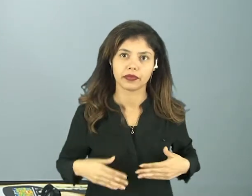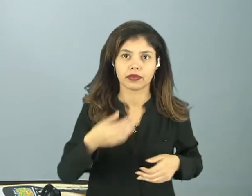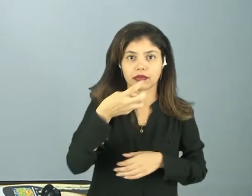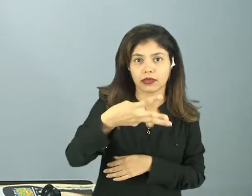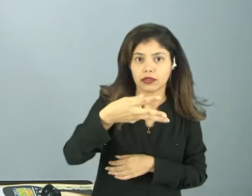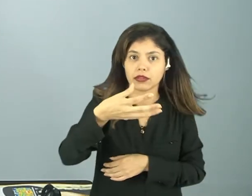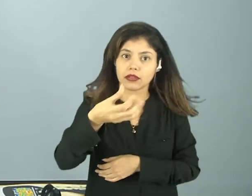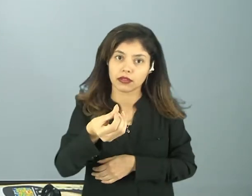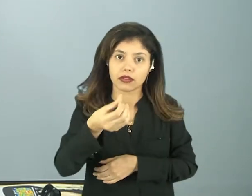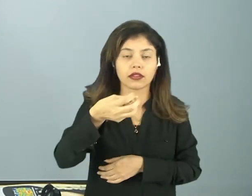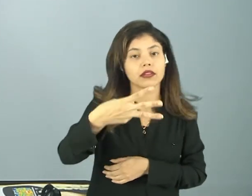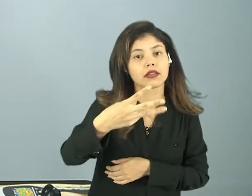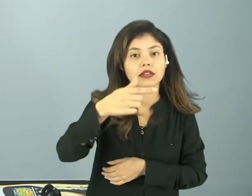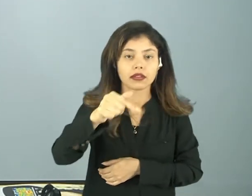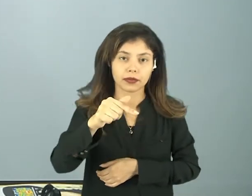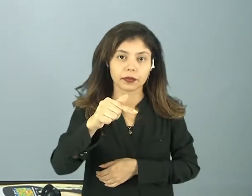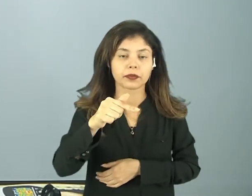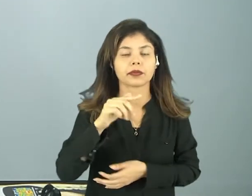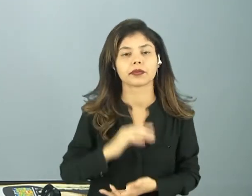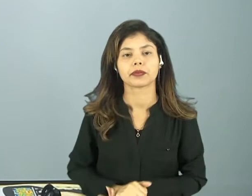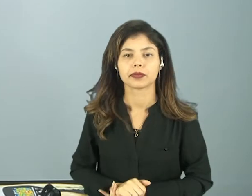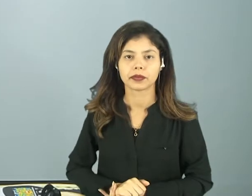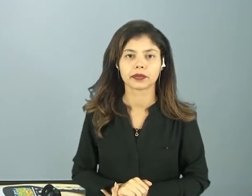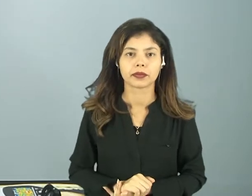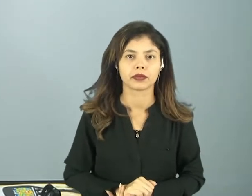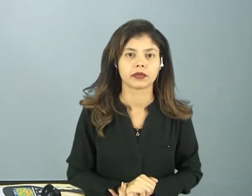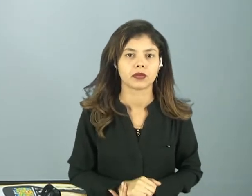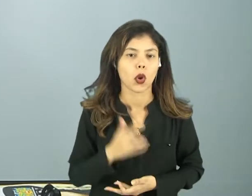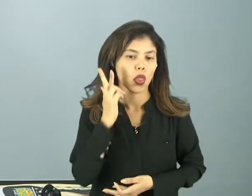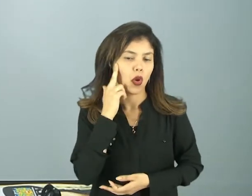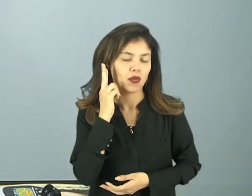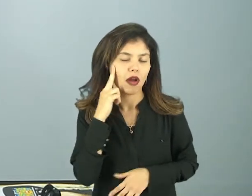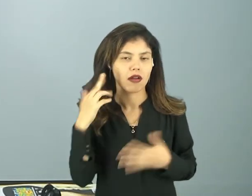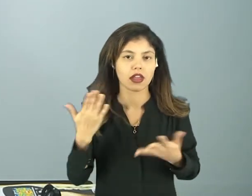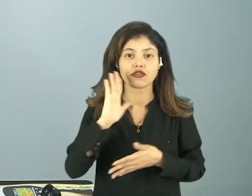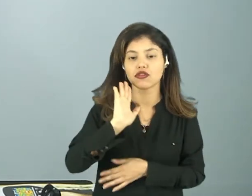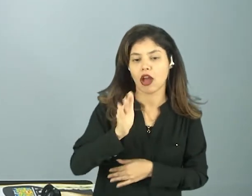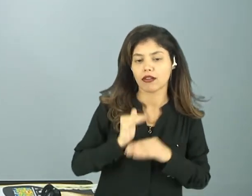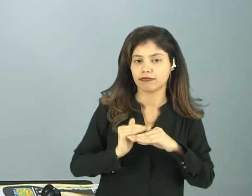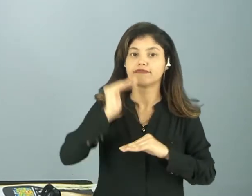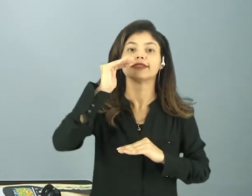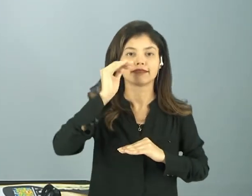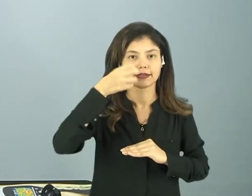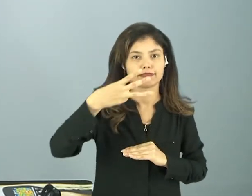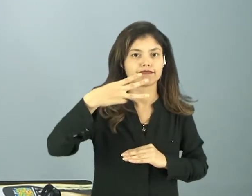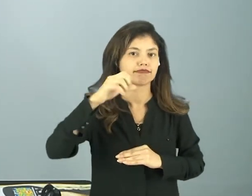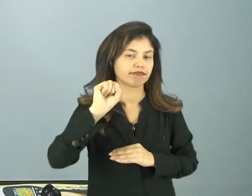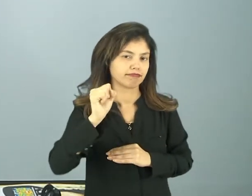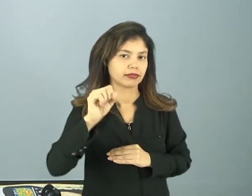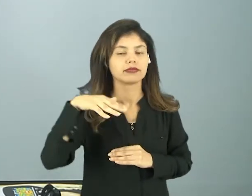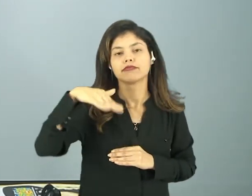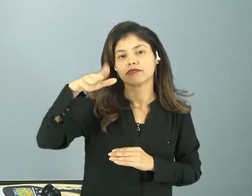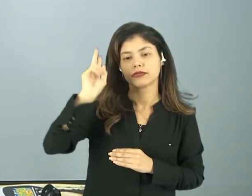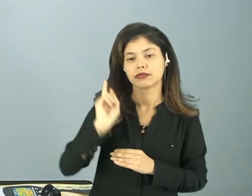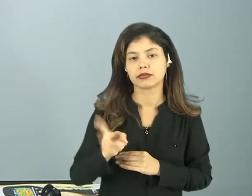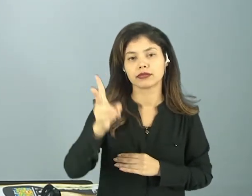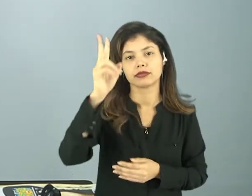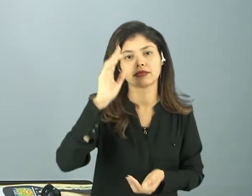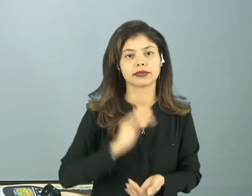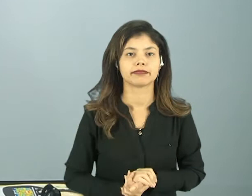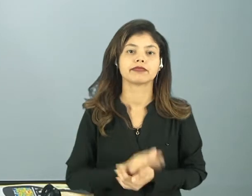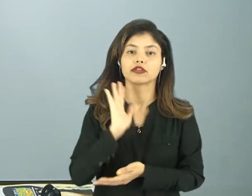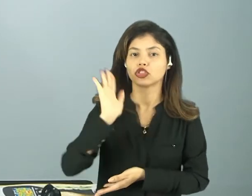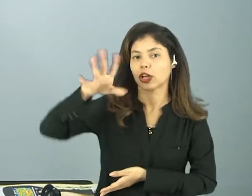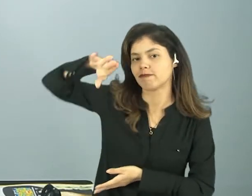entre 36 e 37 graus. Acima disso, a pessoa já está com a temperatura elevada, então está com